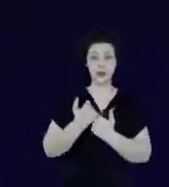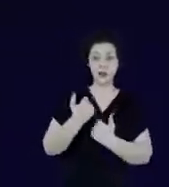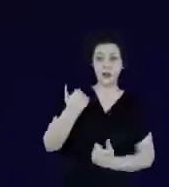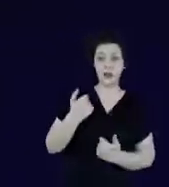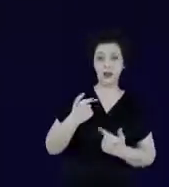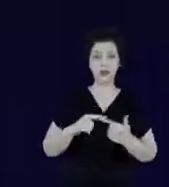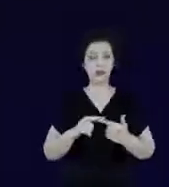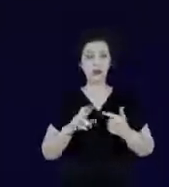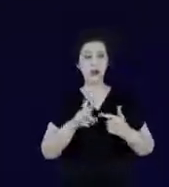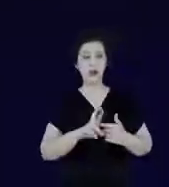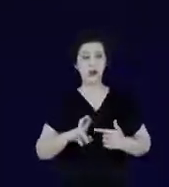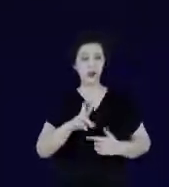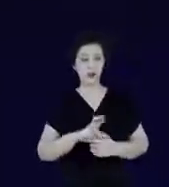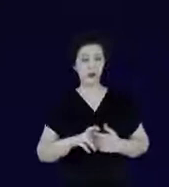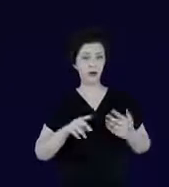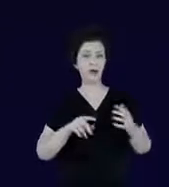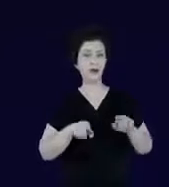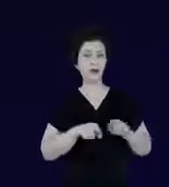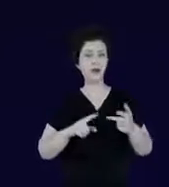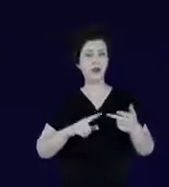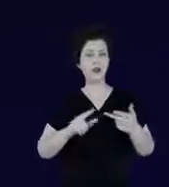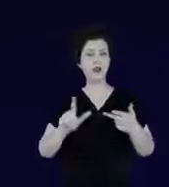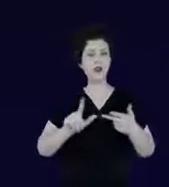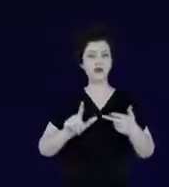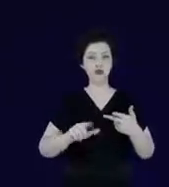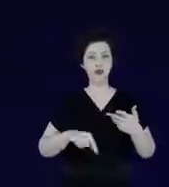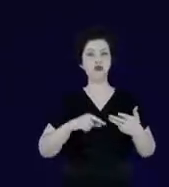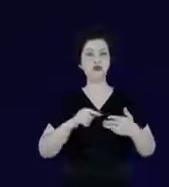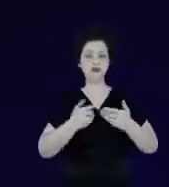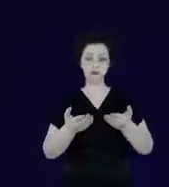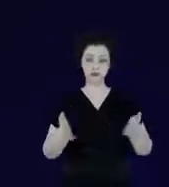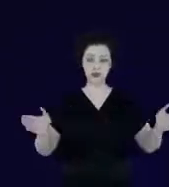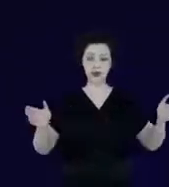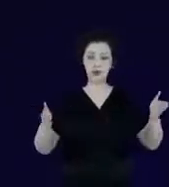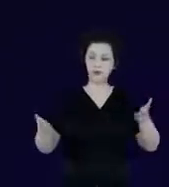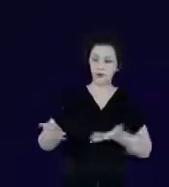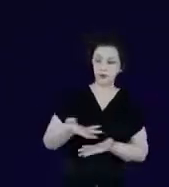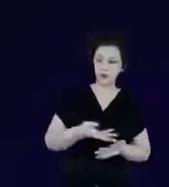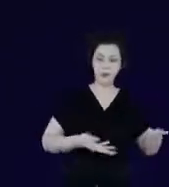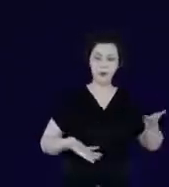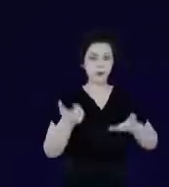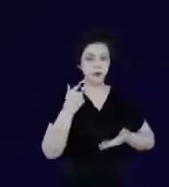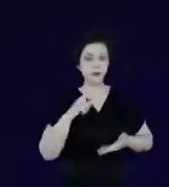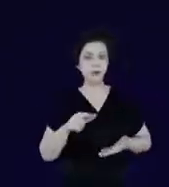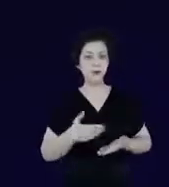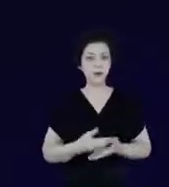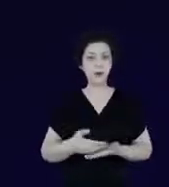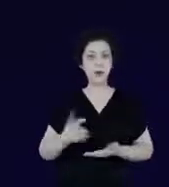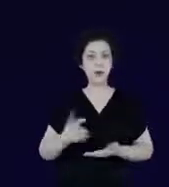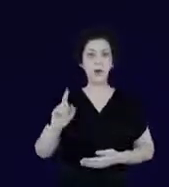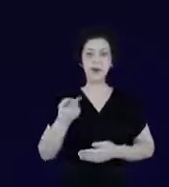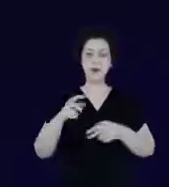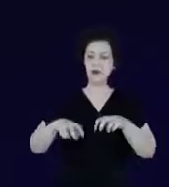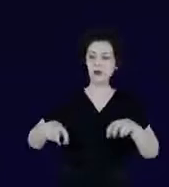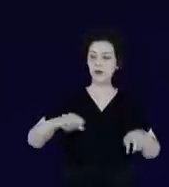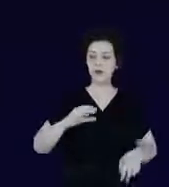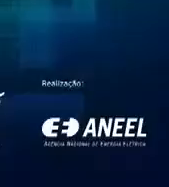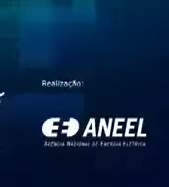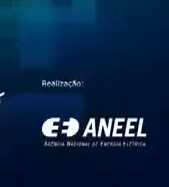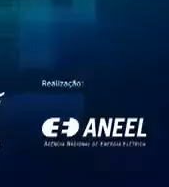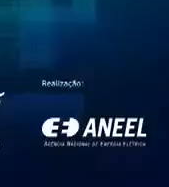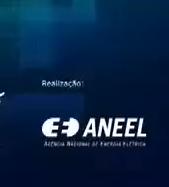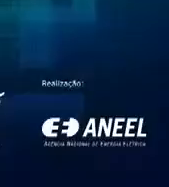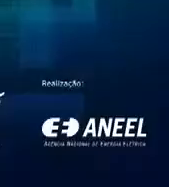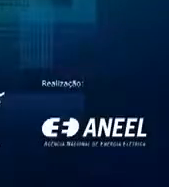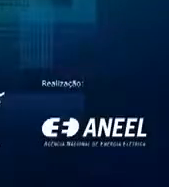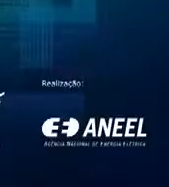regulador, o distribuidor, o legislativo, de forma bem ampla, conseguimos aí iniciar muito bem essa primeira mesa do Citenel 2021.